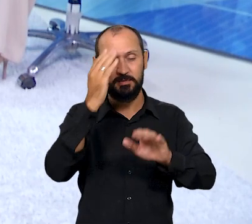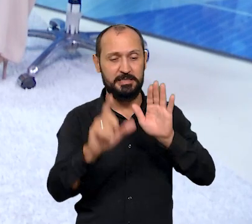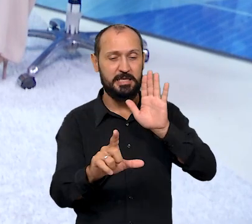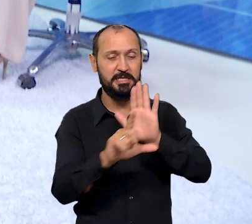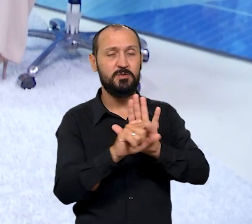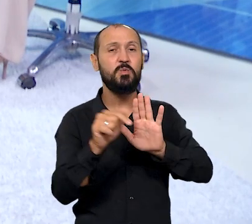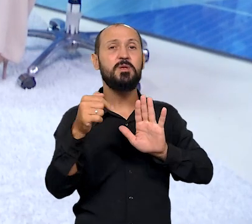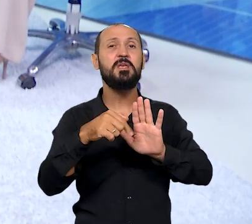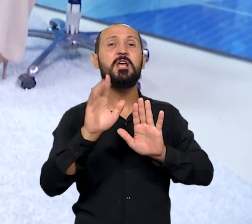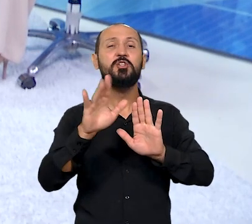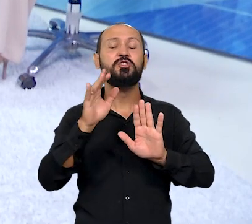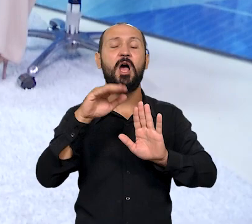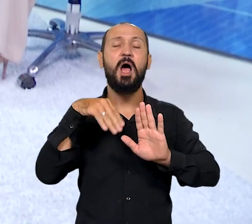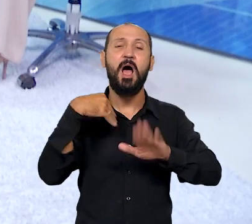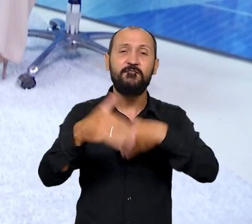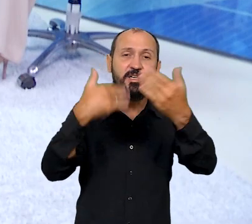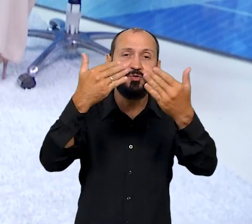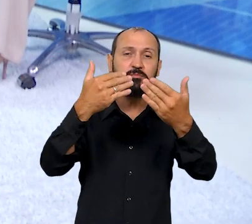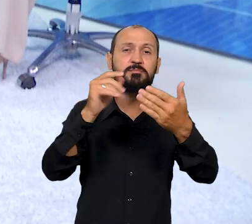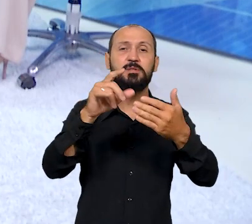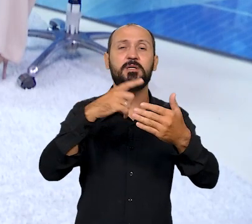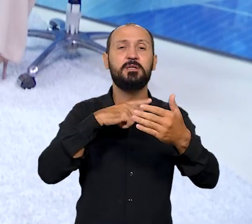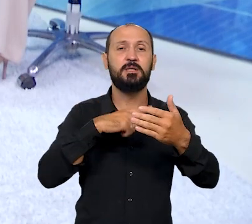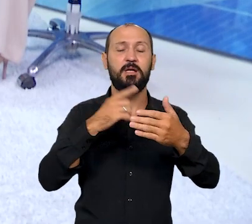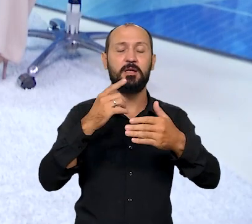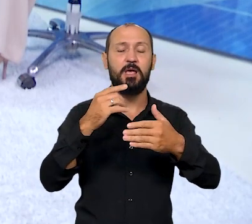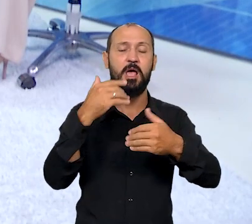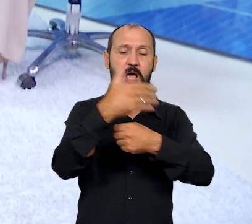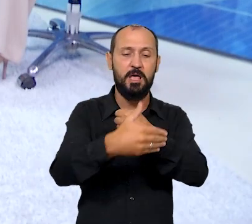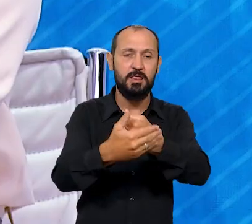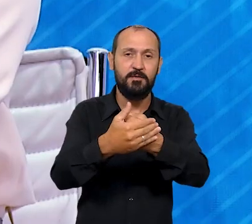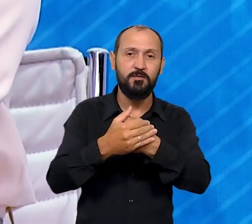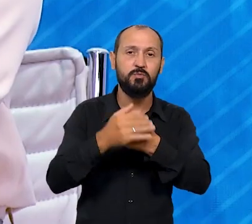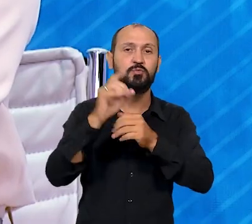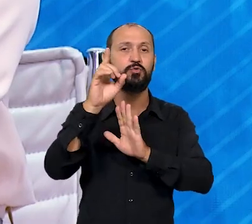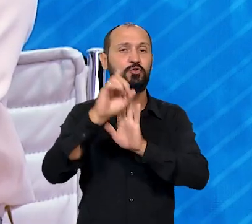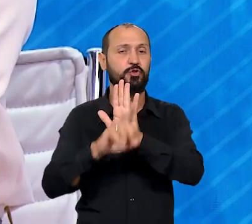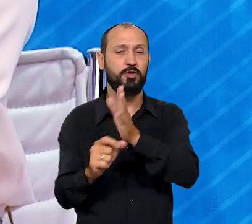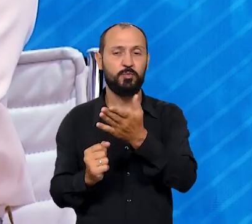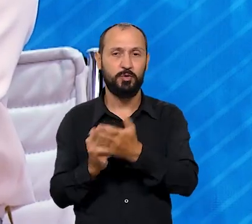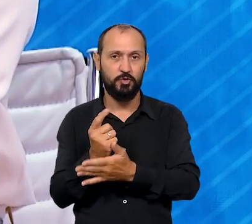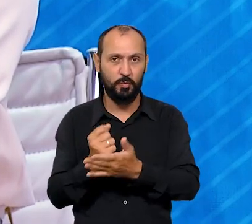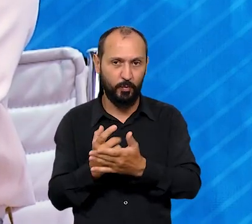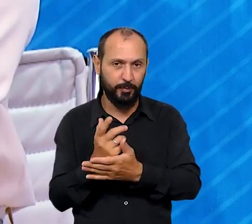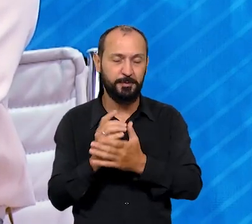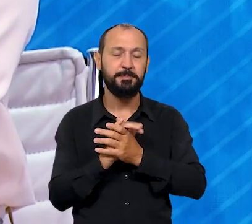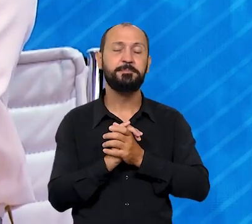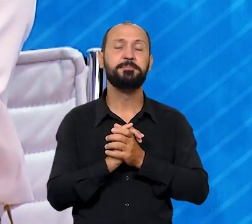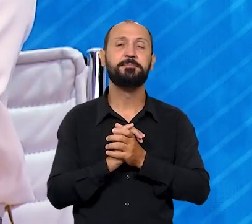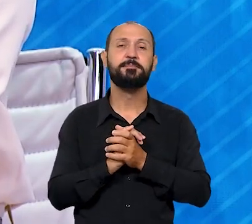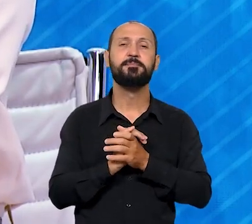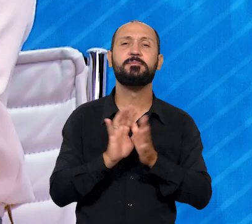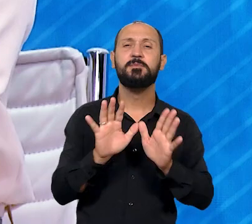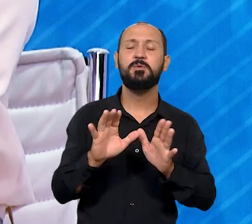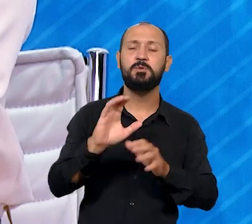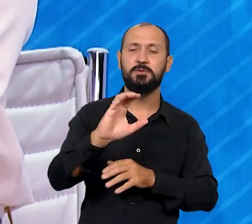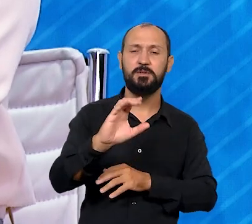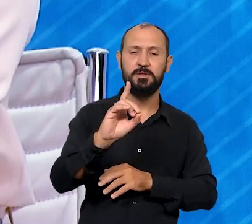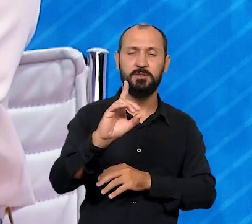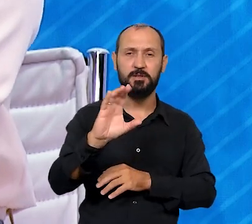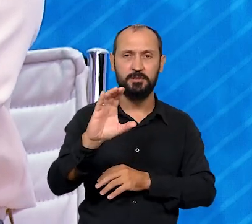essas legislações que traz aí a defesa dos direitos do consumidor? E